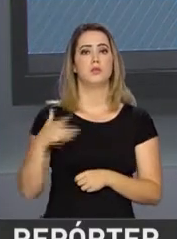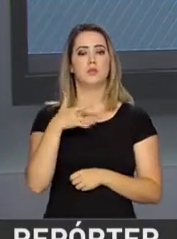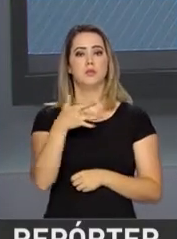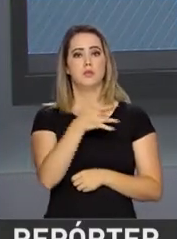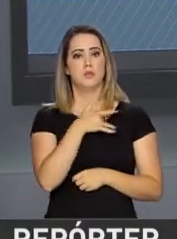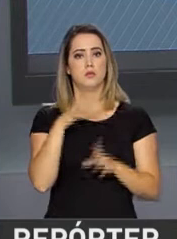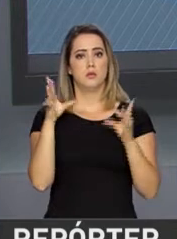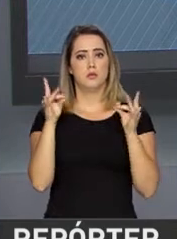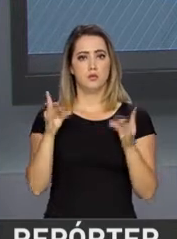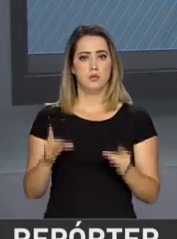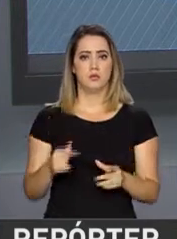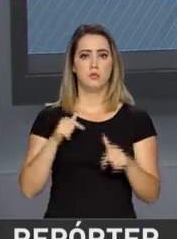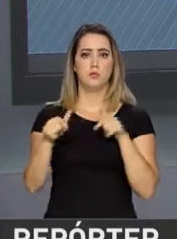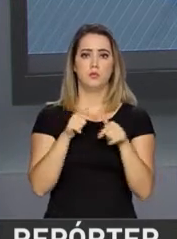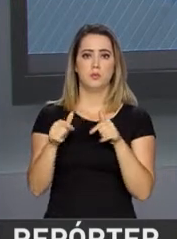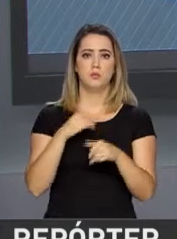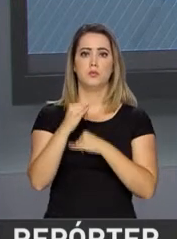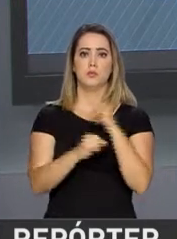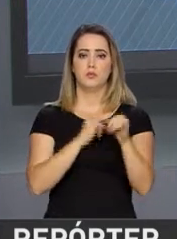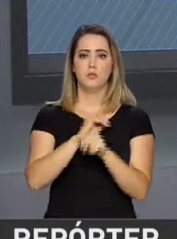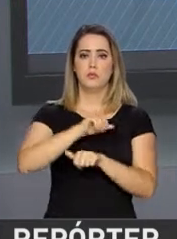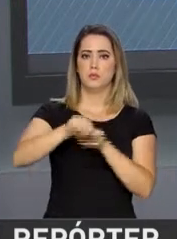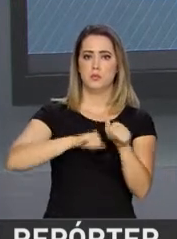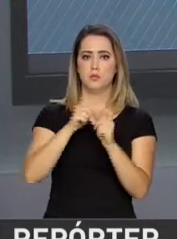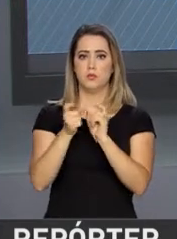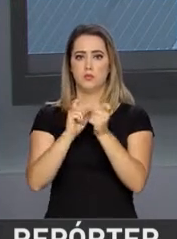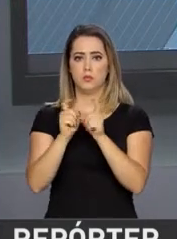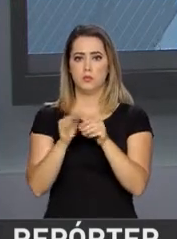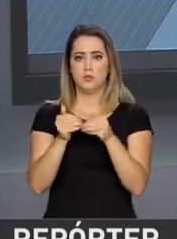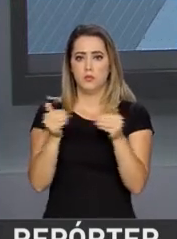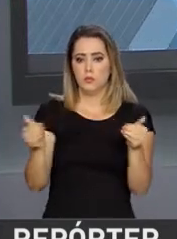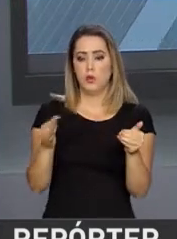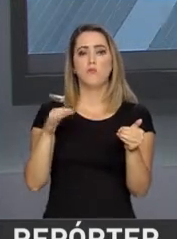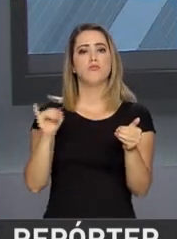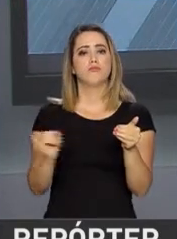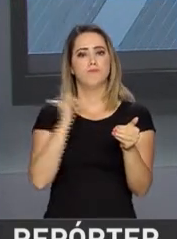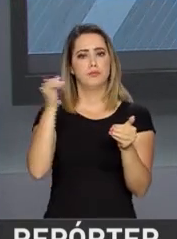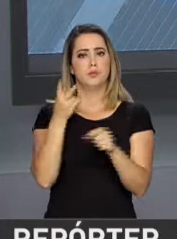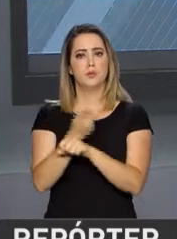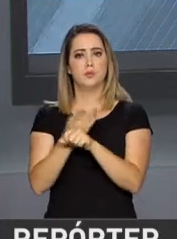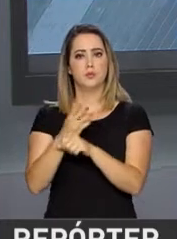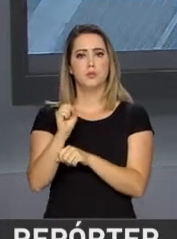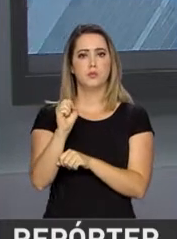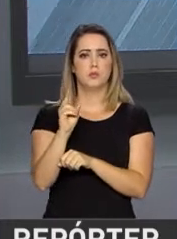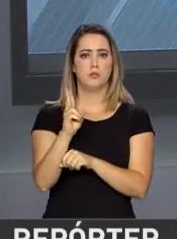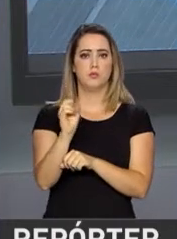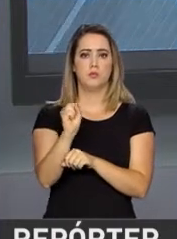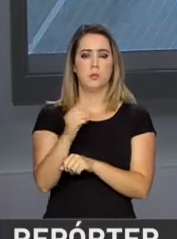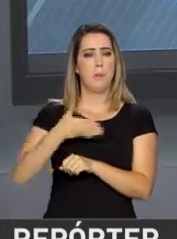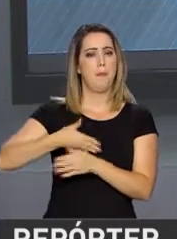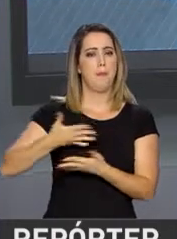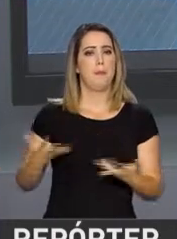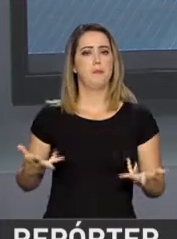Saúde, Ricardo Barros, destacou ações de informatização e mudanças na gestão como chaves na busca por um serviço único de saúde com